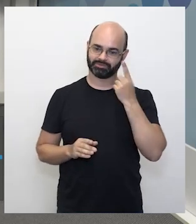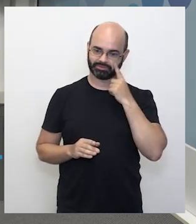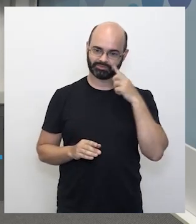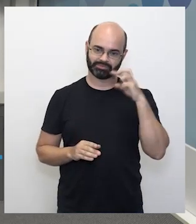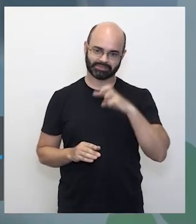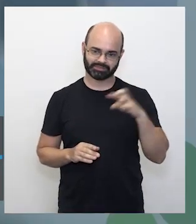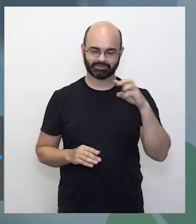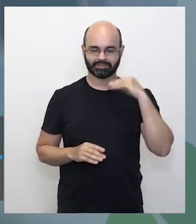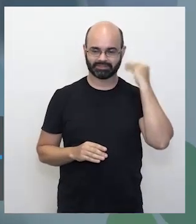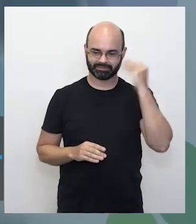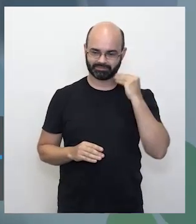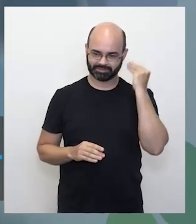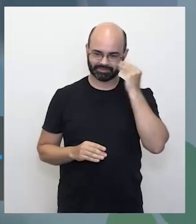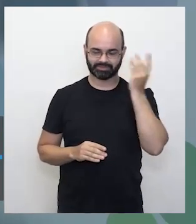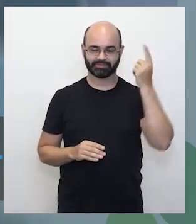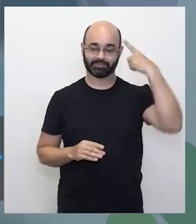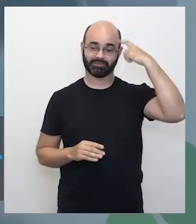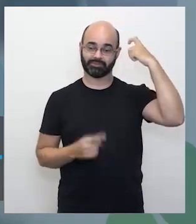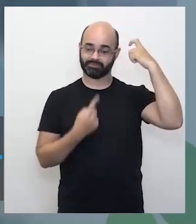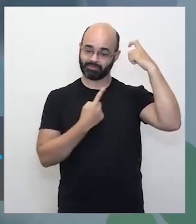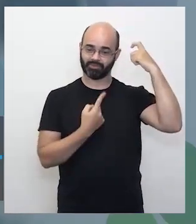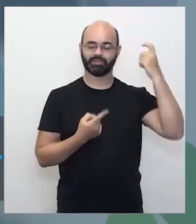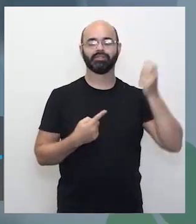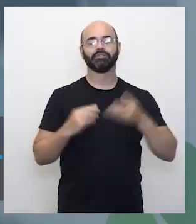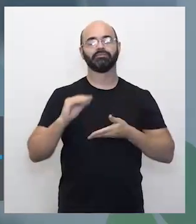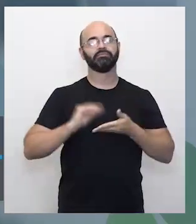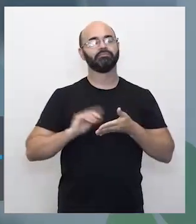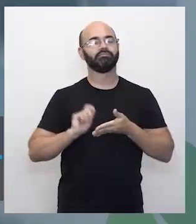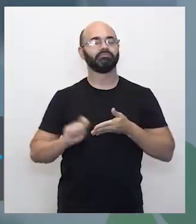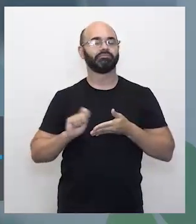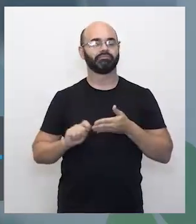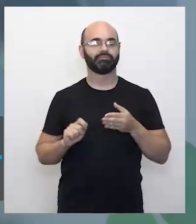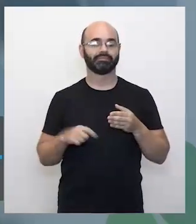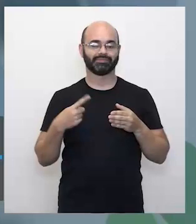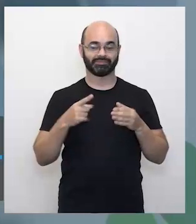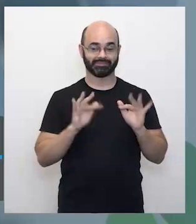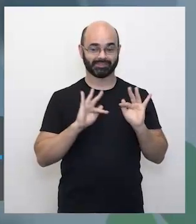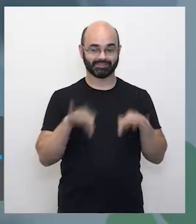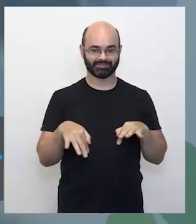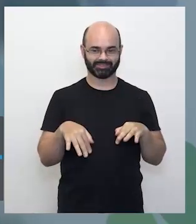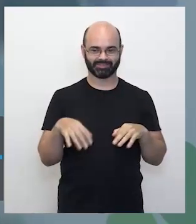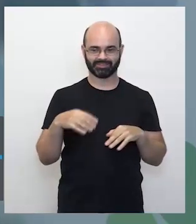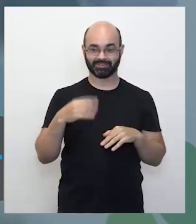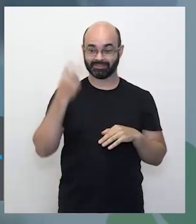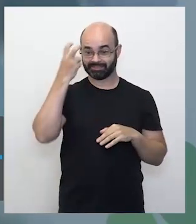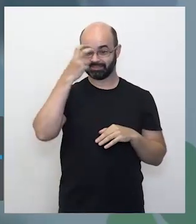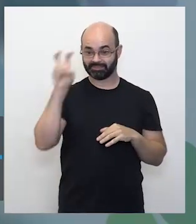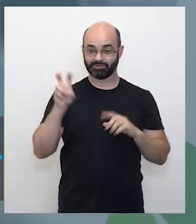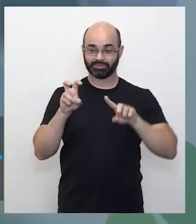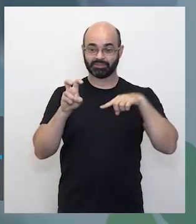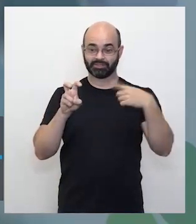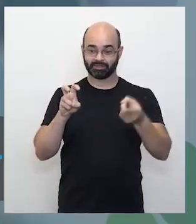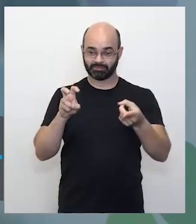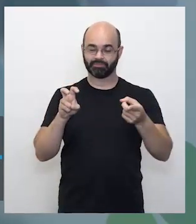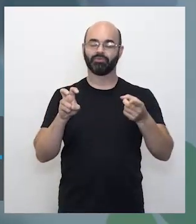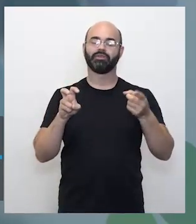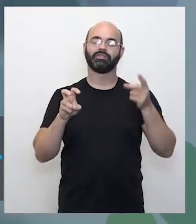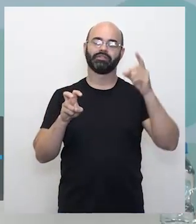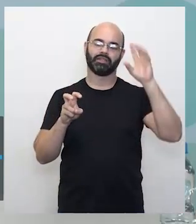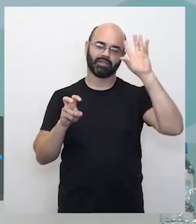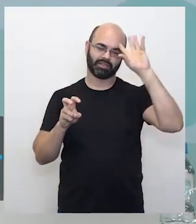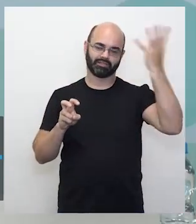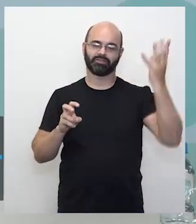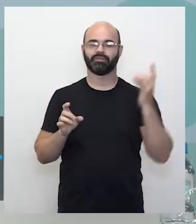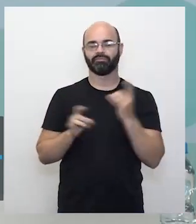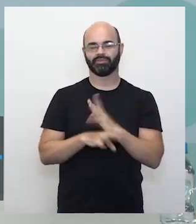tem uma experiência, você tem uma hipótese e você no final desse ciclo de dias você vai ter um resultado também. Olha, na minha casa essa